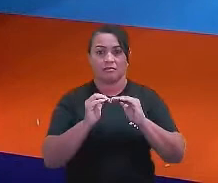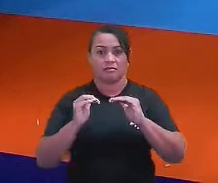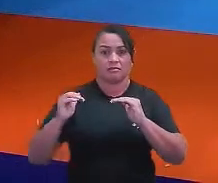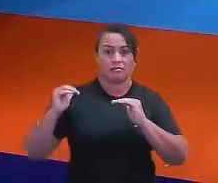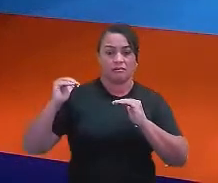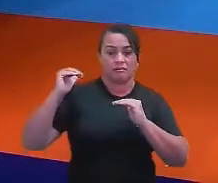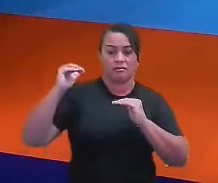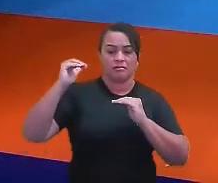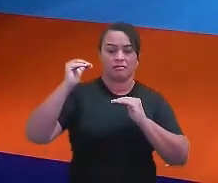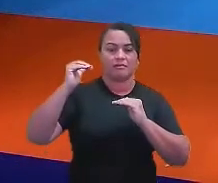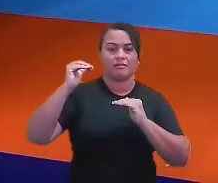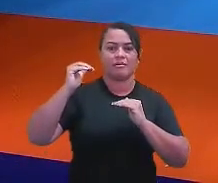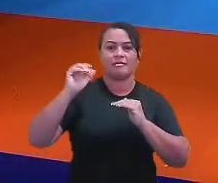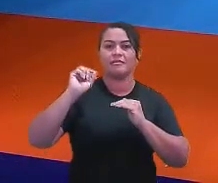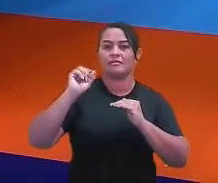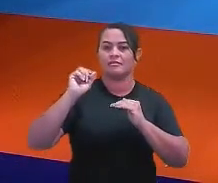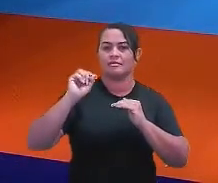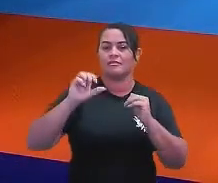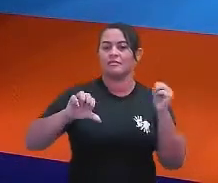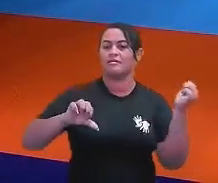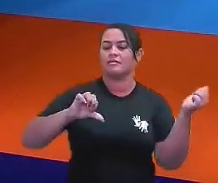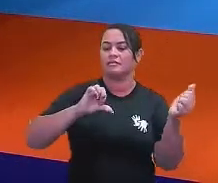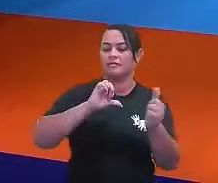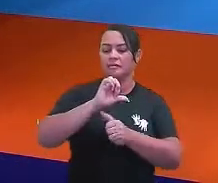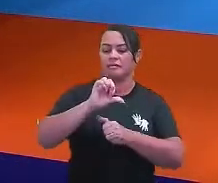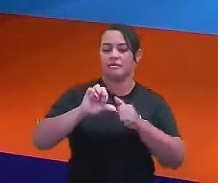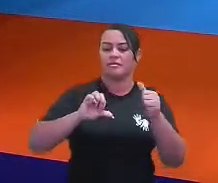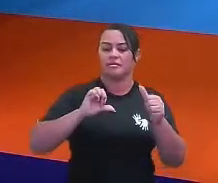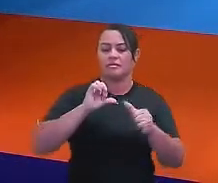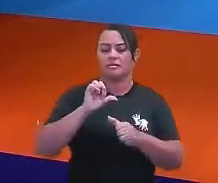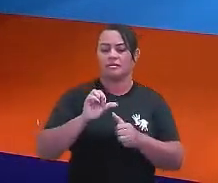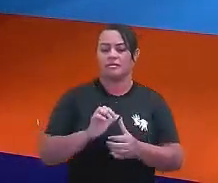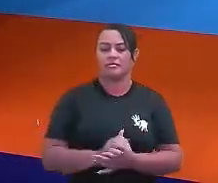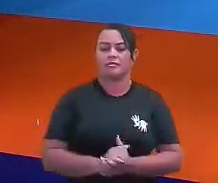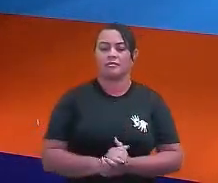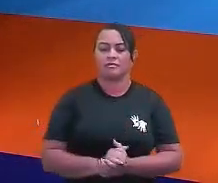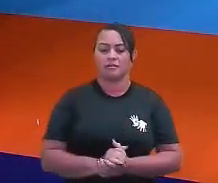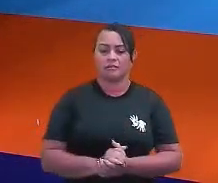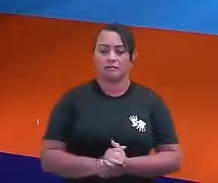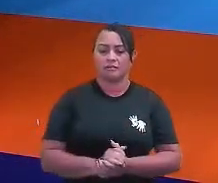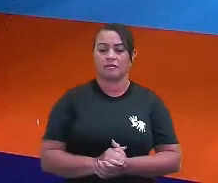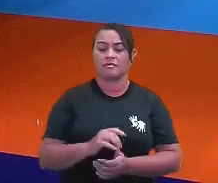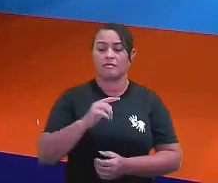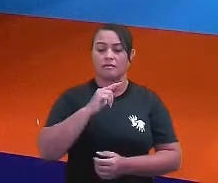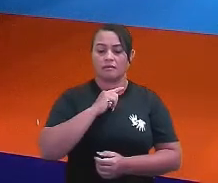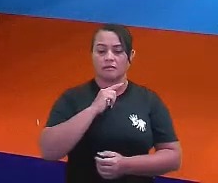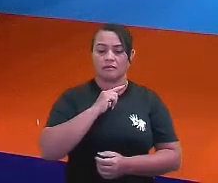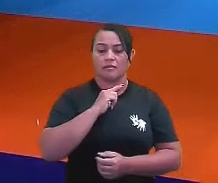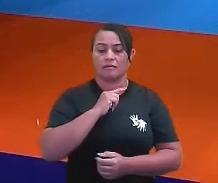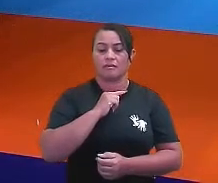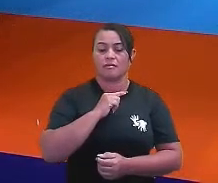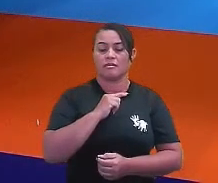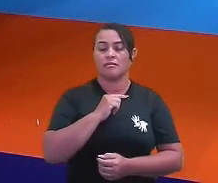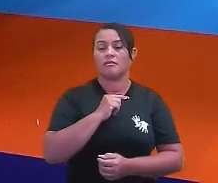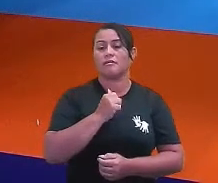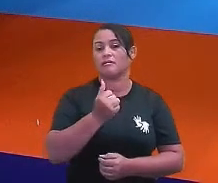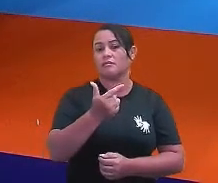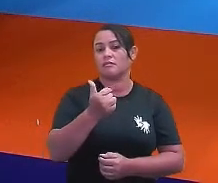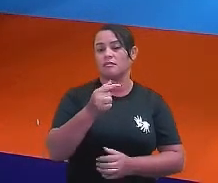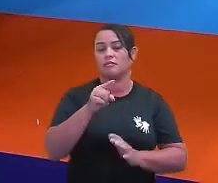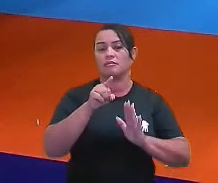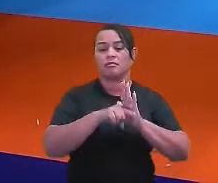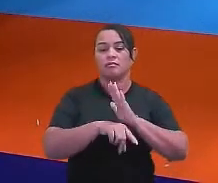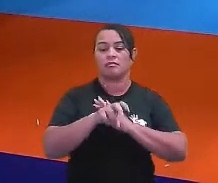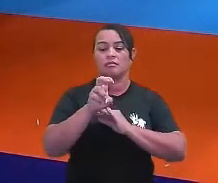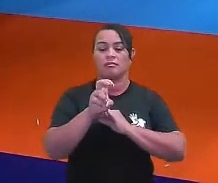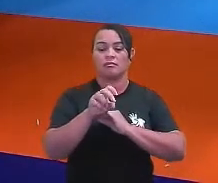né? E faz aí a transformação para a dezena. Então, eu pego aqui, ó, uma dezena, 12 menos 5 vai